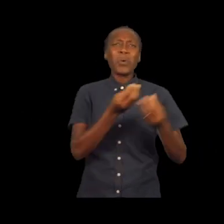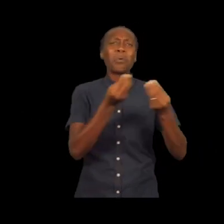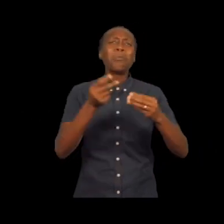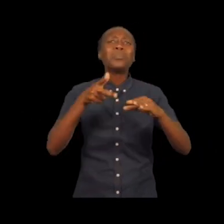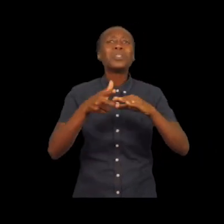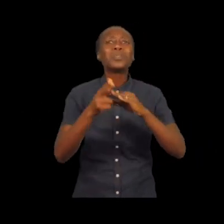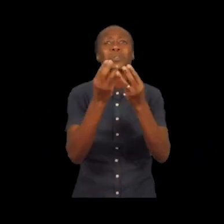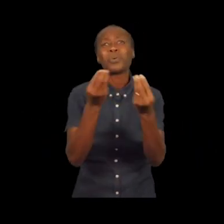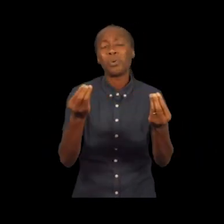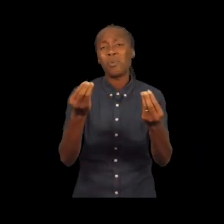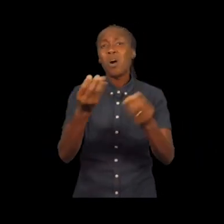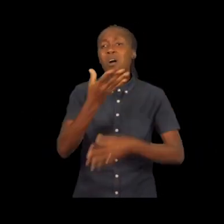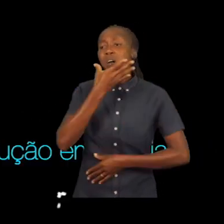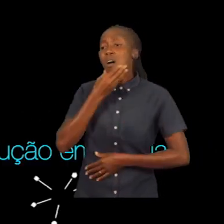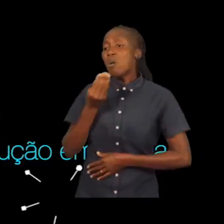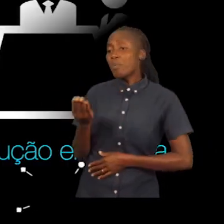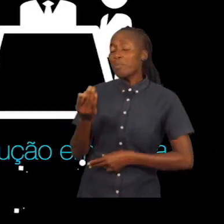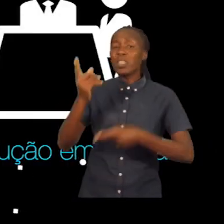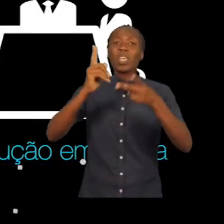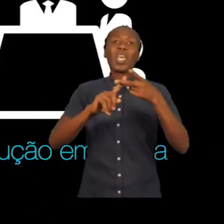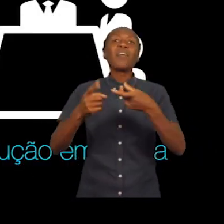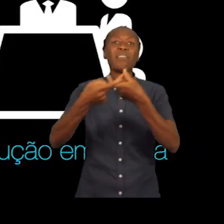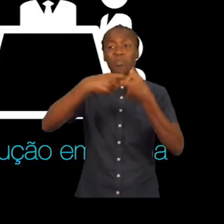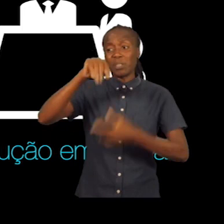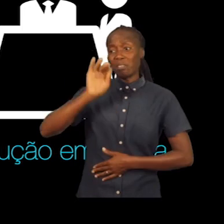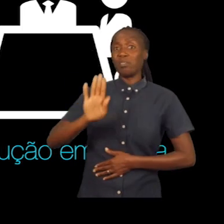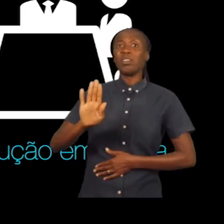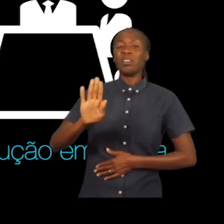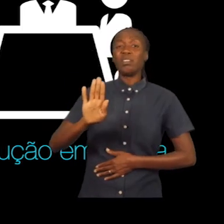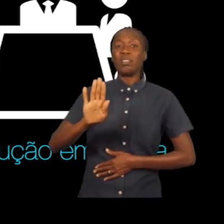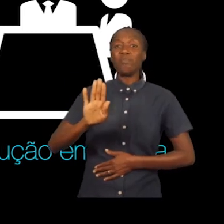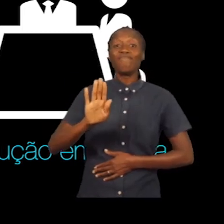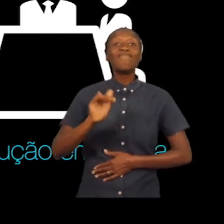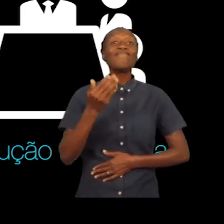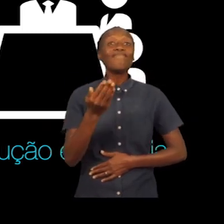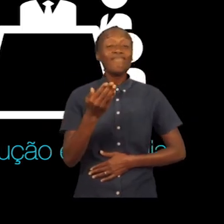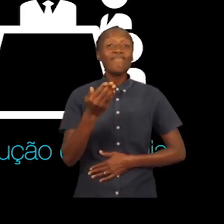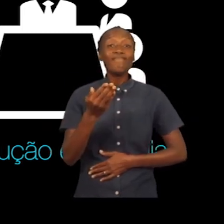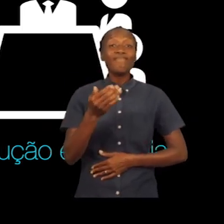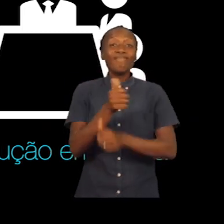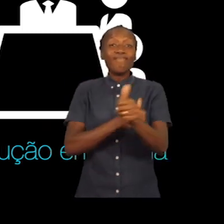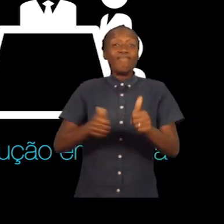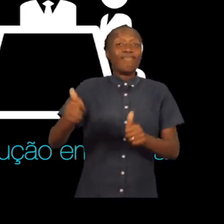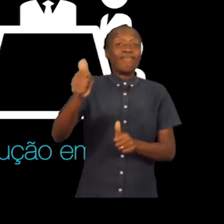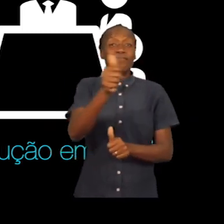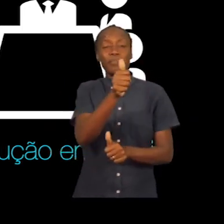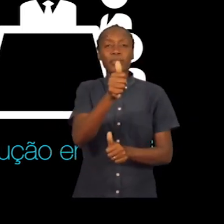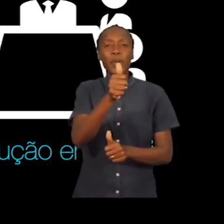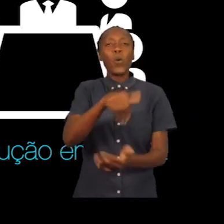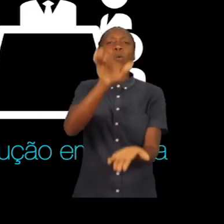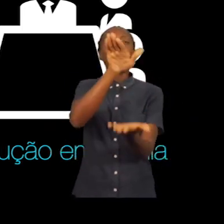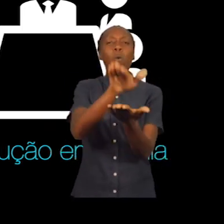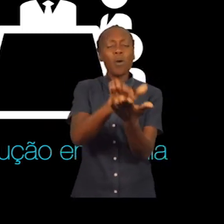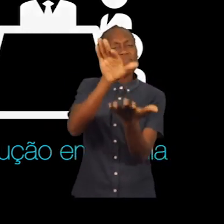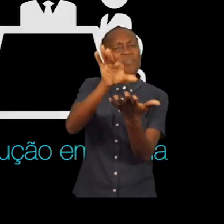comunidade então ele pede para resolver entre família e evitar ser exposto e muito menos